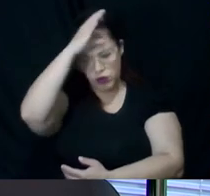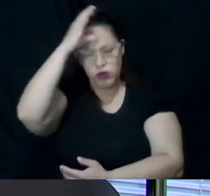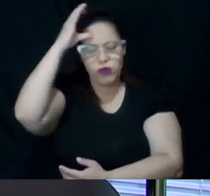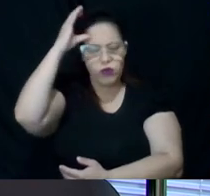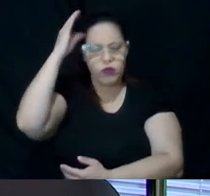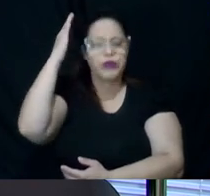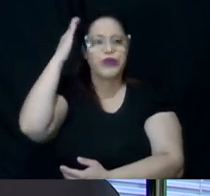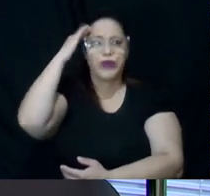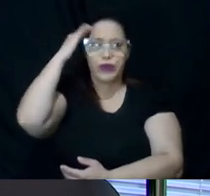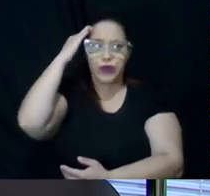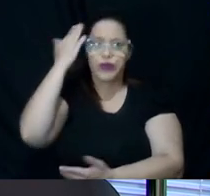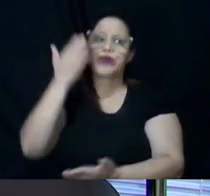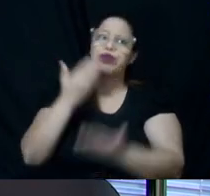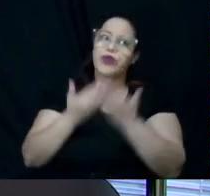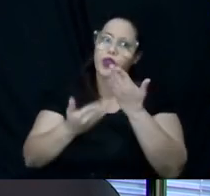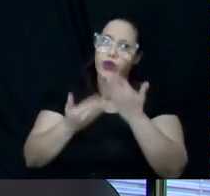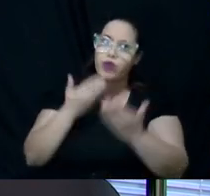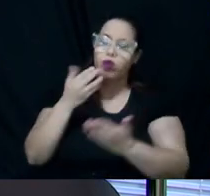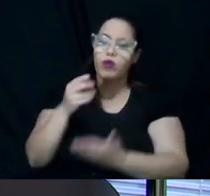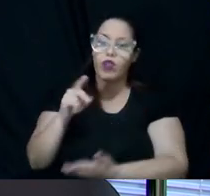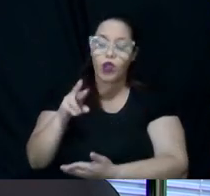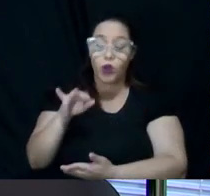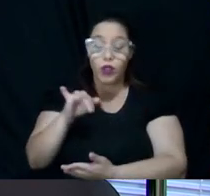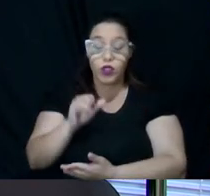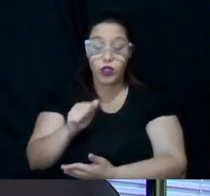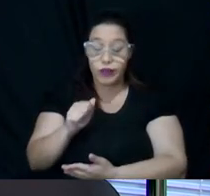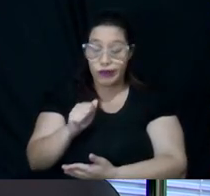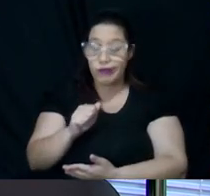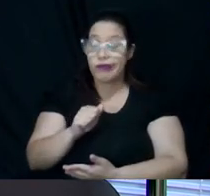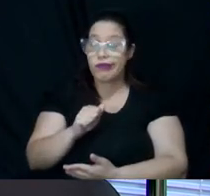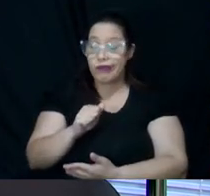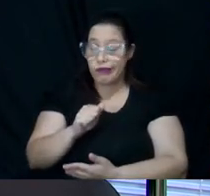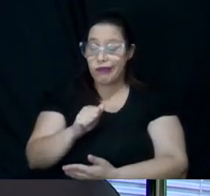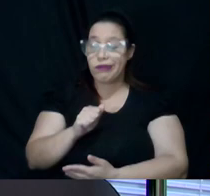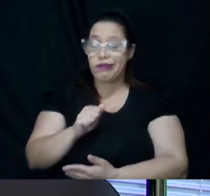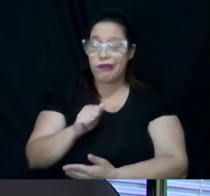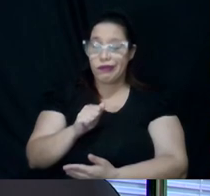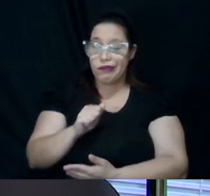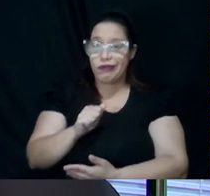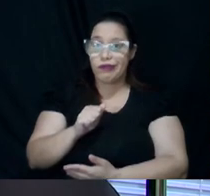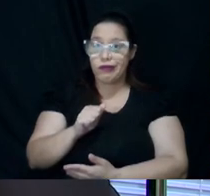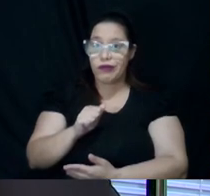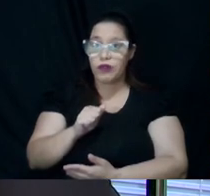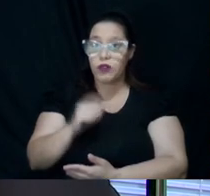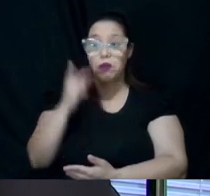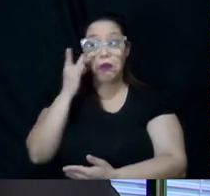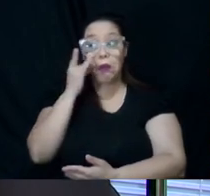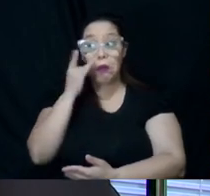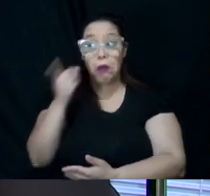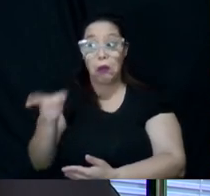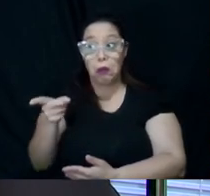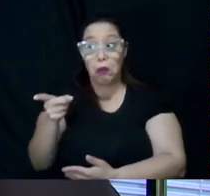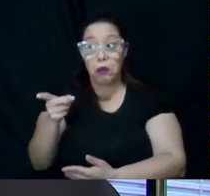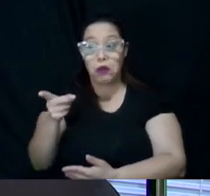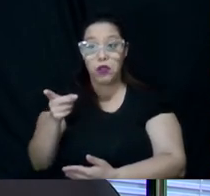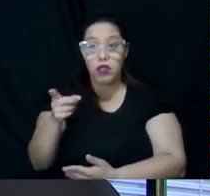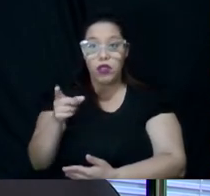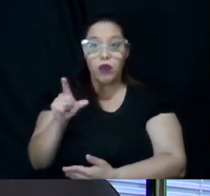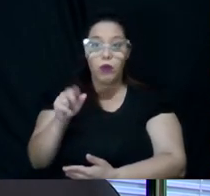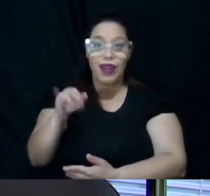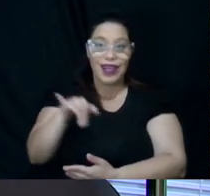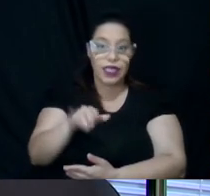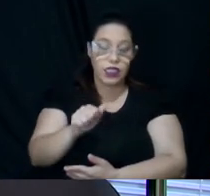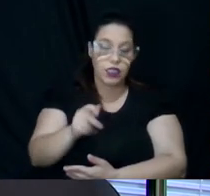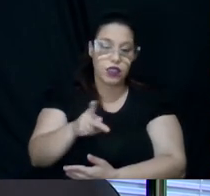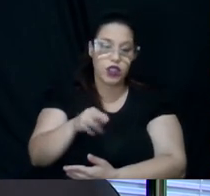da sua dívida. Porque aí talvez ele vai ser mais atrativo para ele entrar com uma linha de empréstimo. Quando